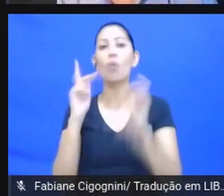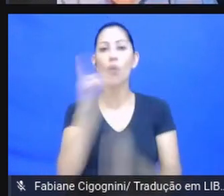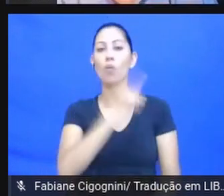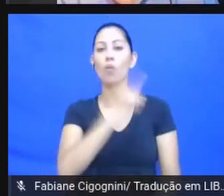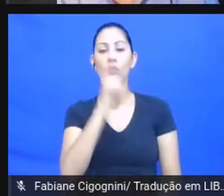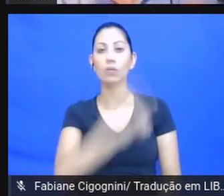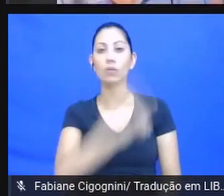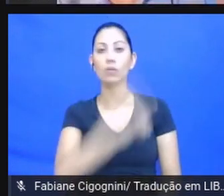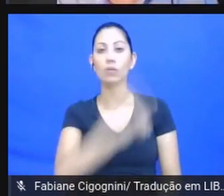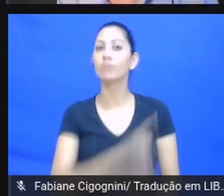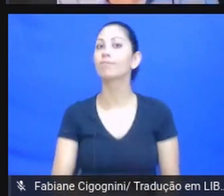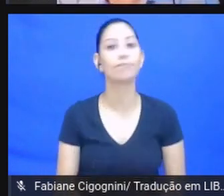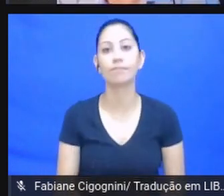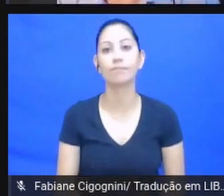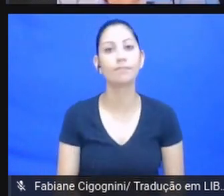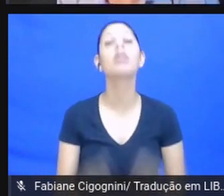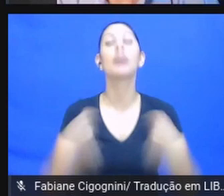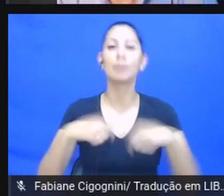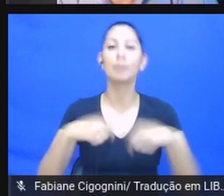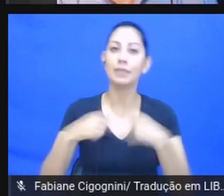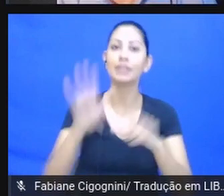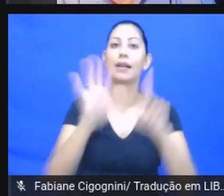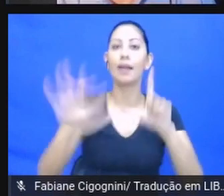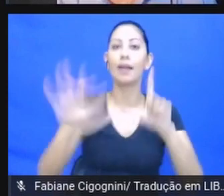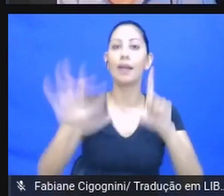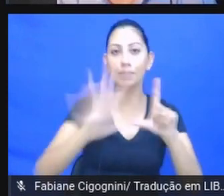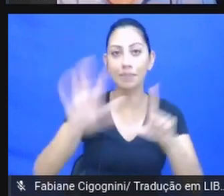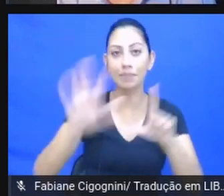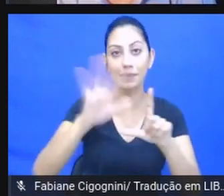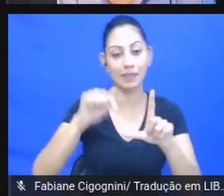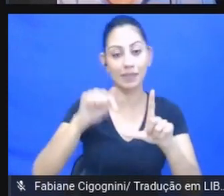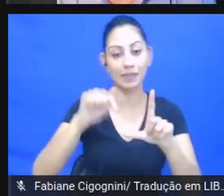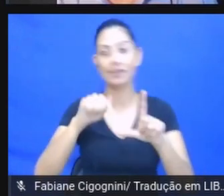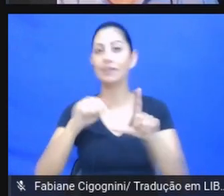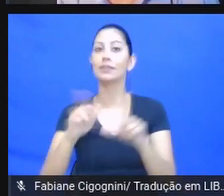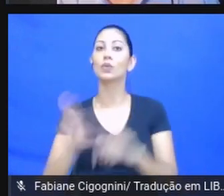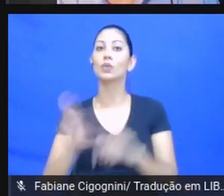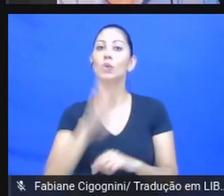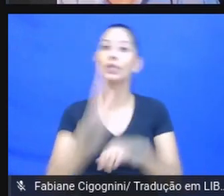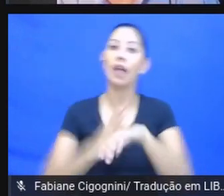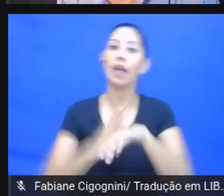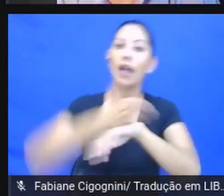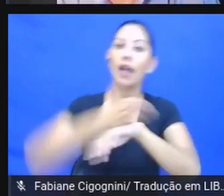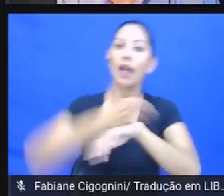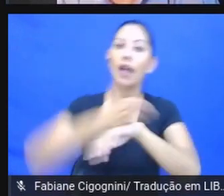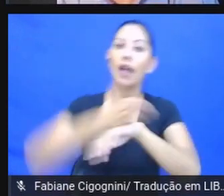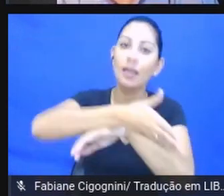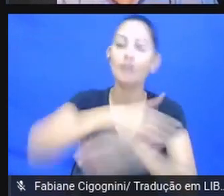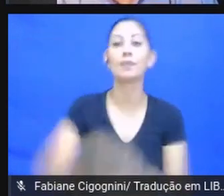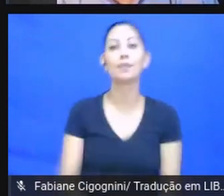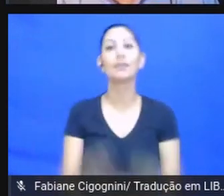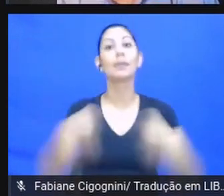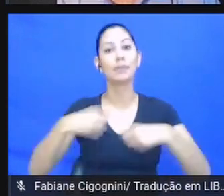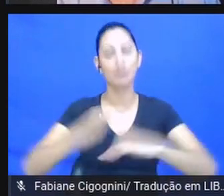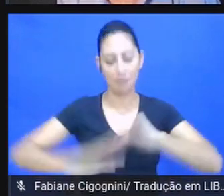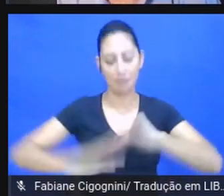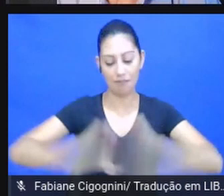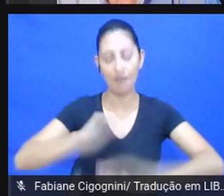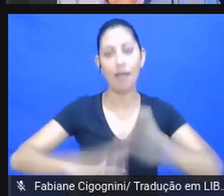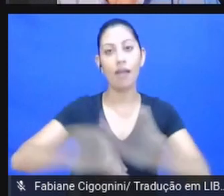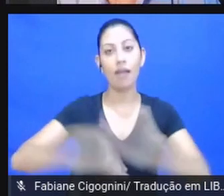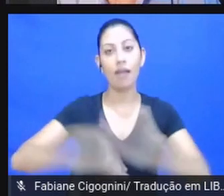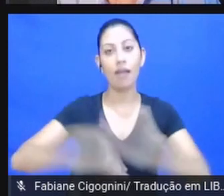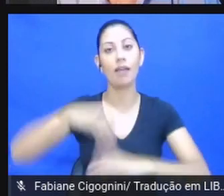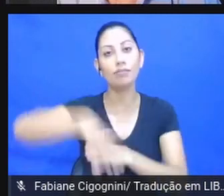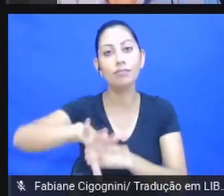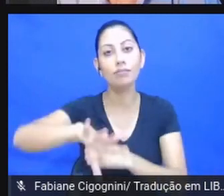como vimos, as lives a toda hora, um grande compartilhamento de experiências, de práticas,